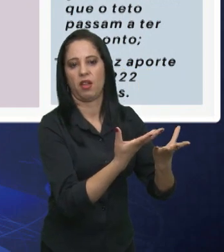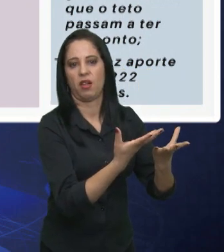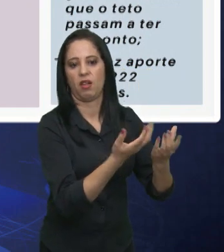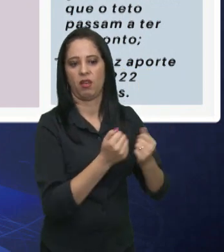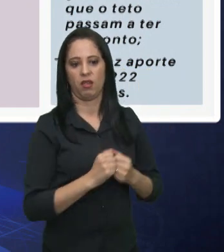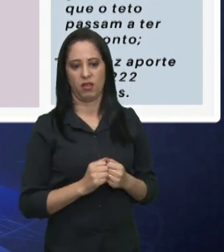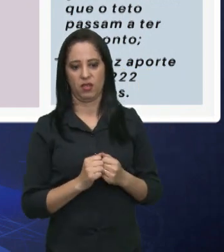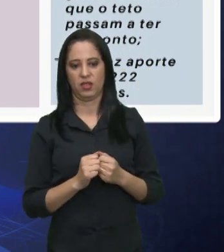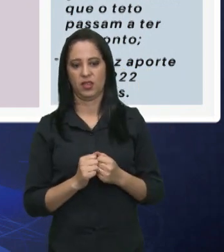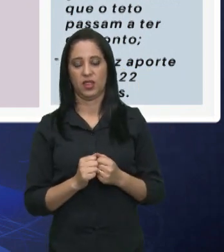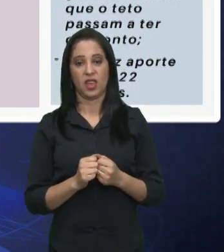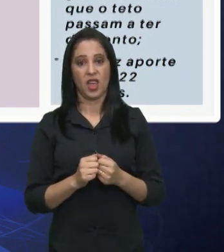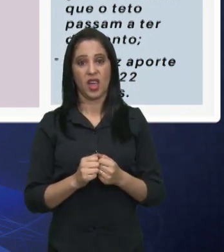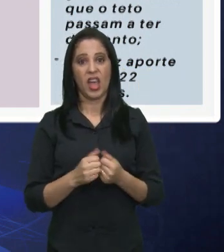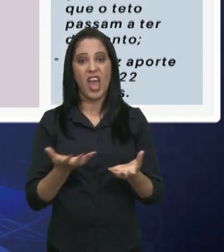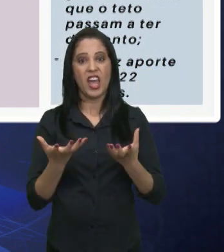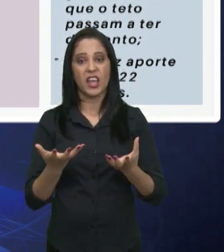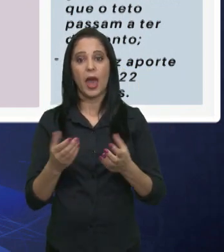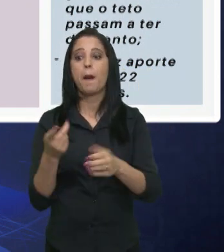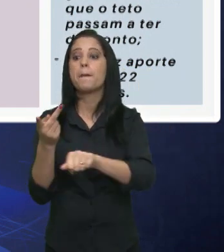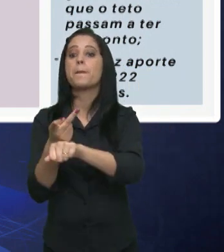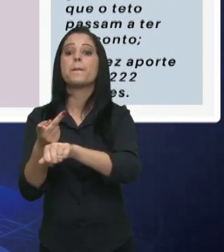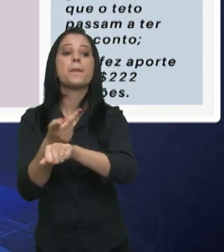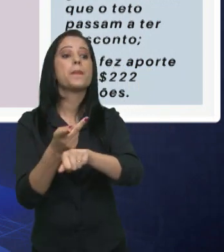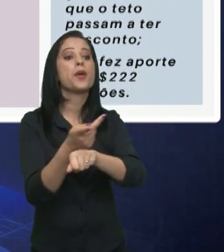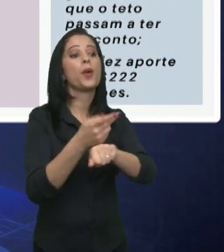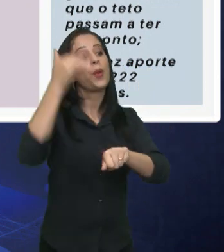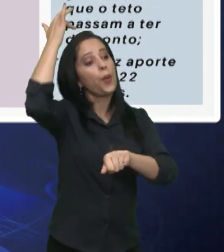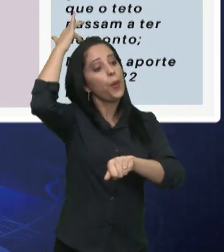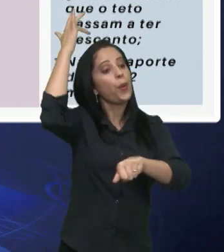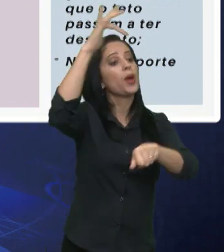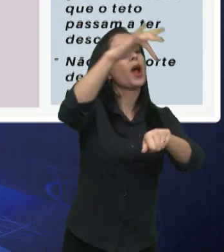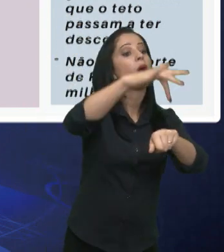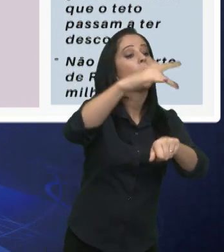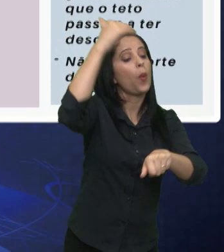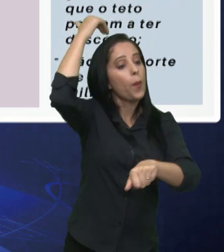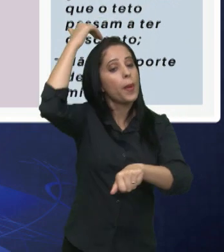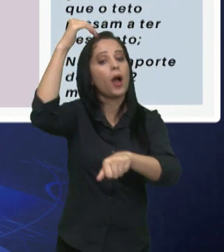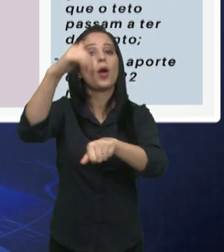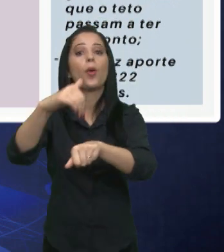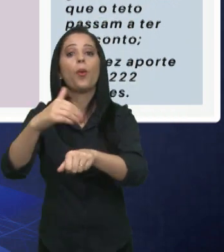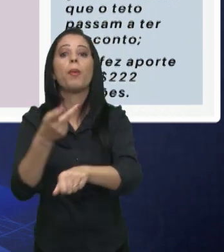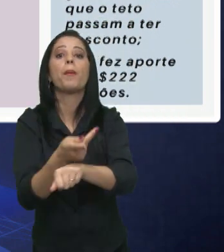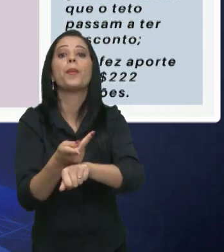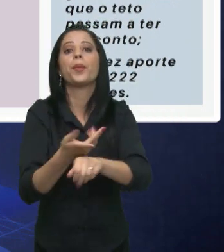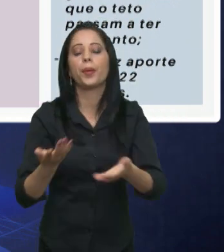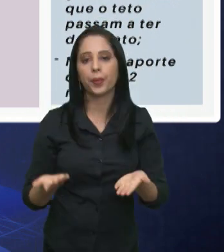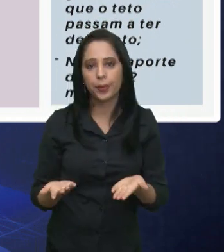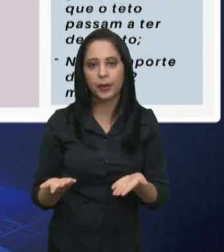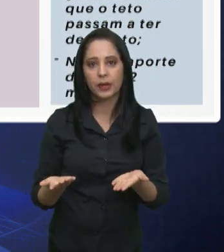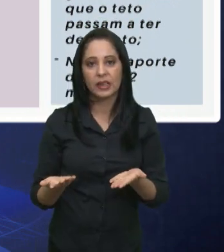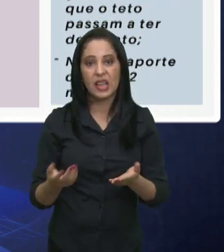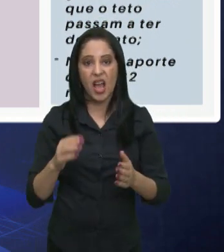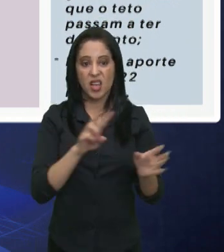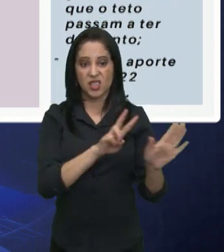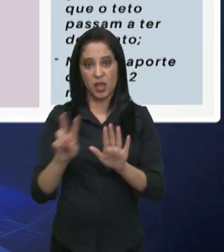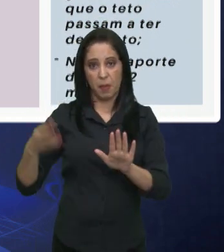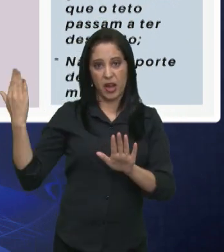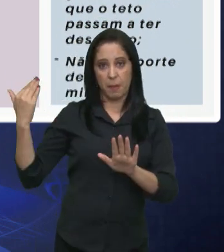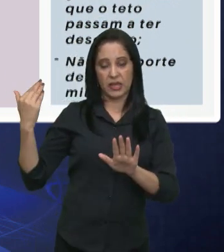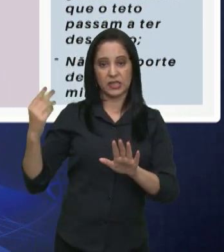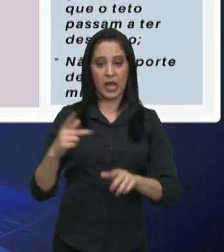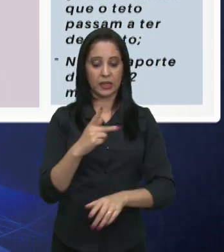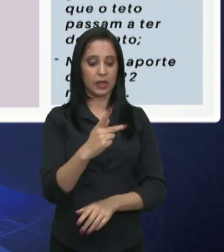um culpado, e semana passada colocaram a culpa no PT, mas se você vê bem, não mostram